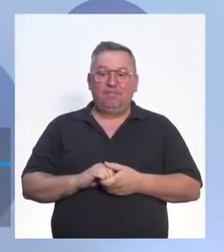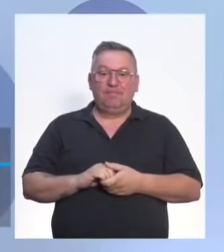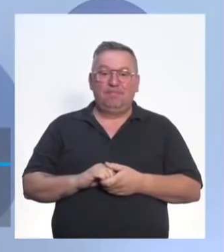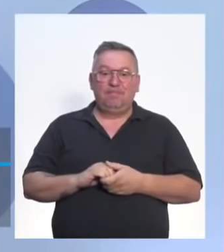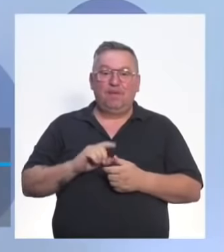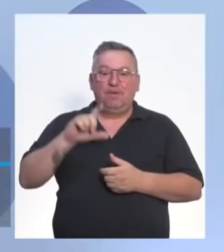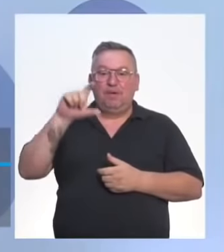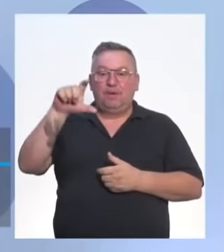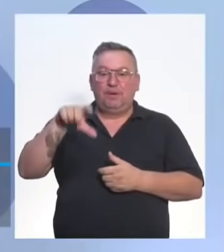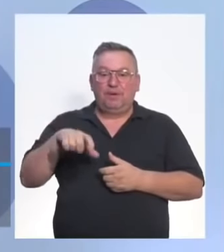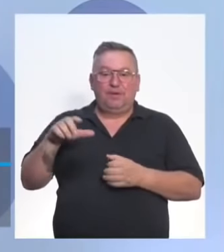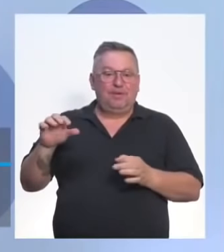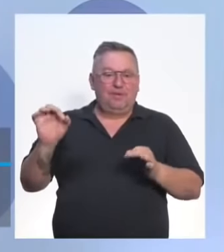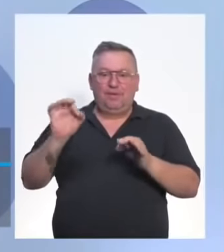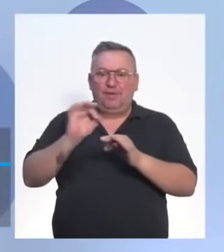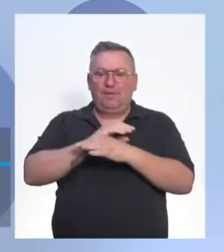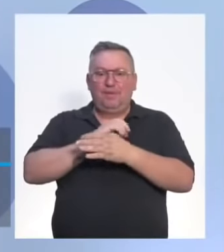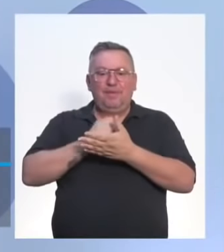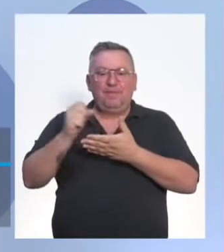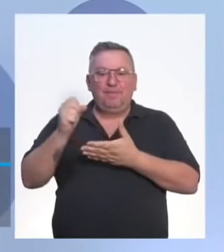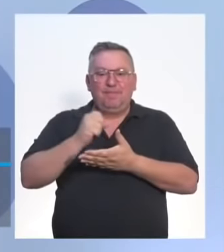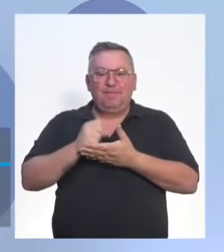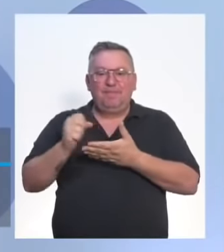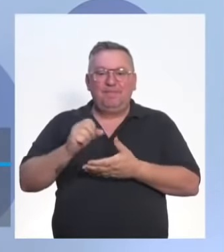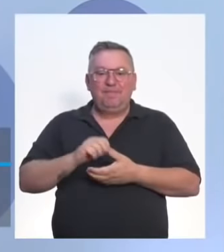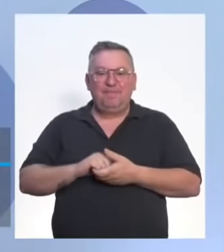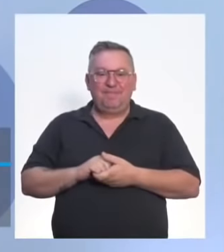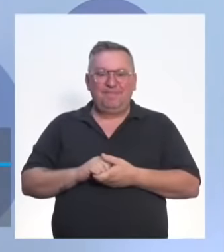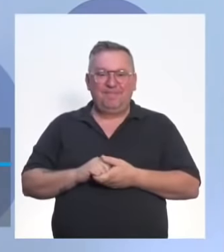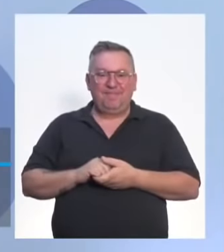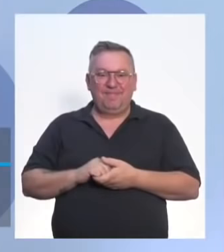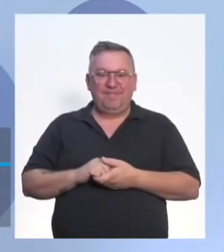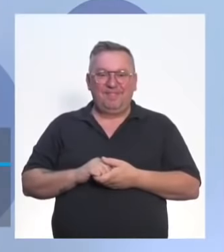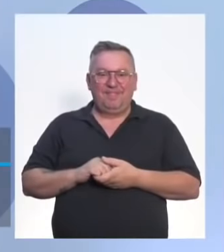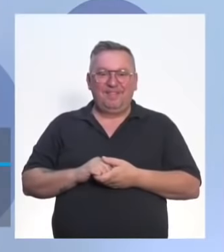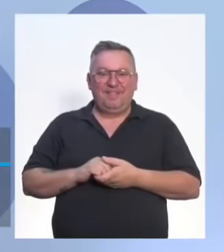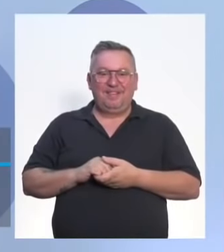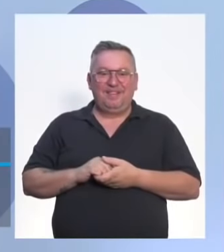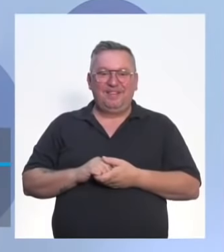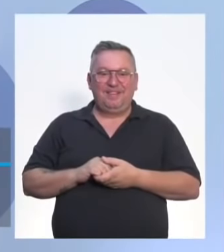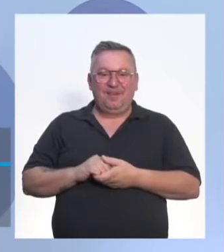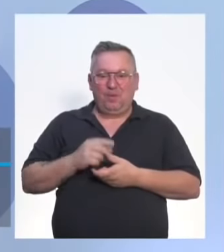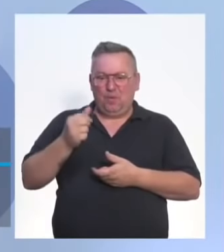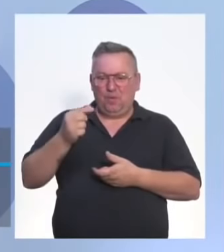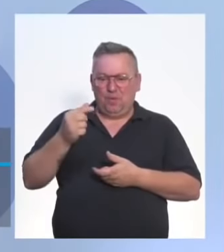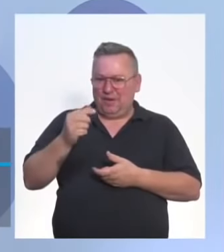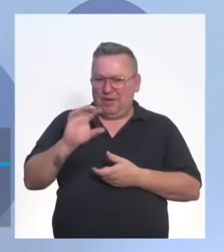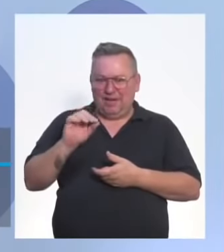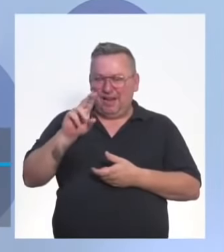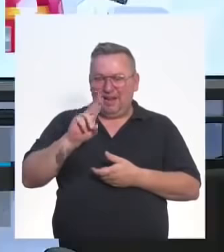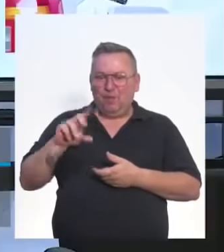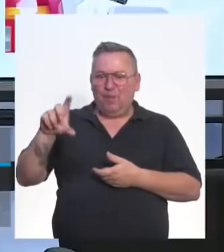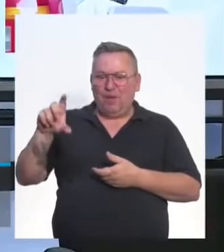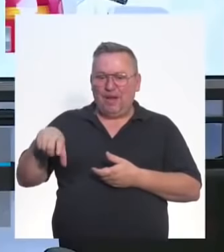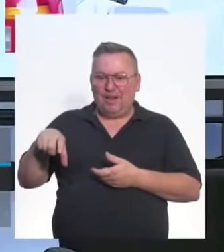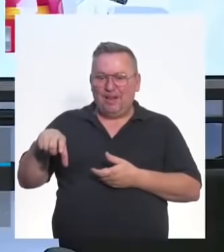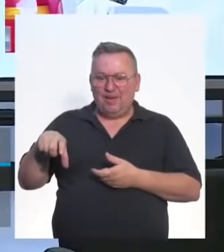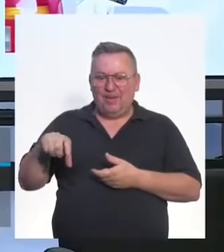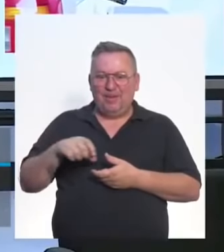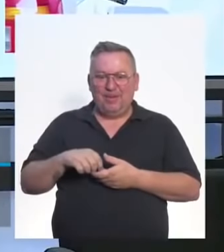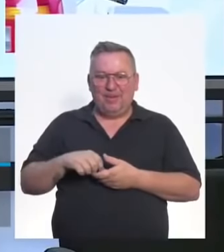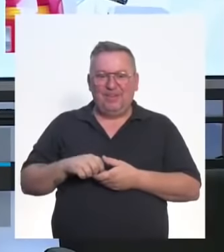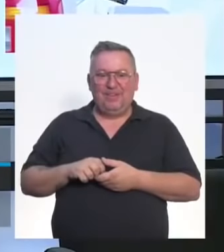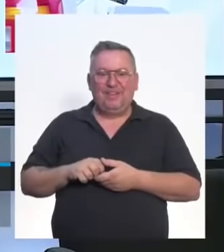Passa o cartão lá e dá um jeito, né? A gente não mexe com nota, dinheiro, nem nada. A revolução